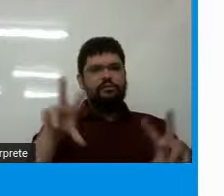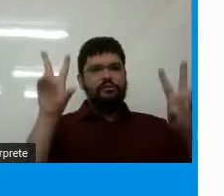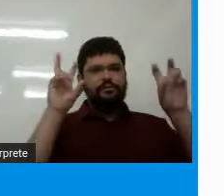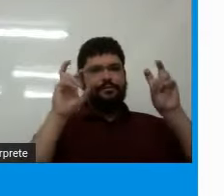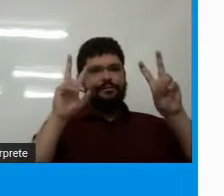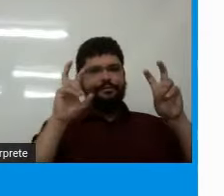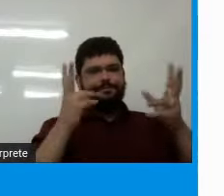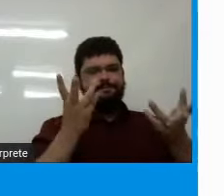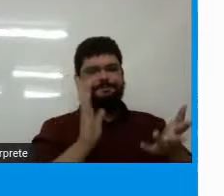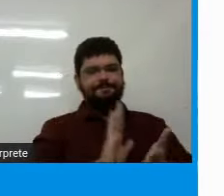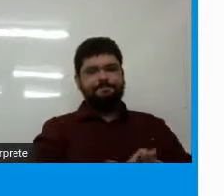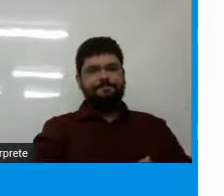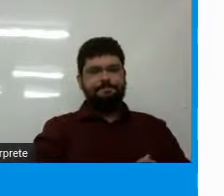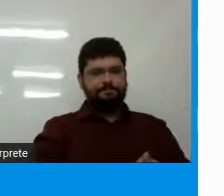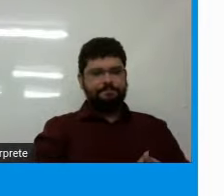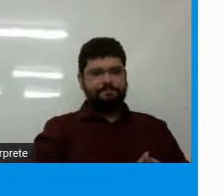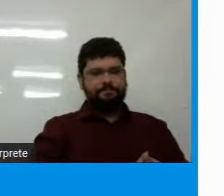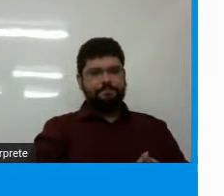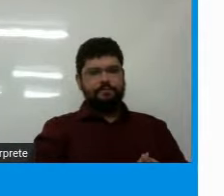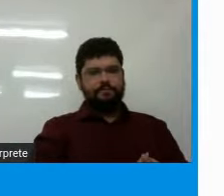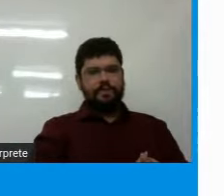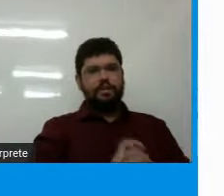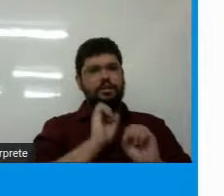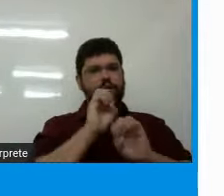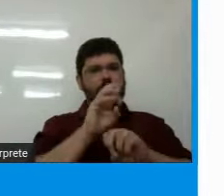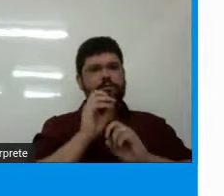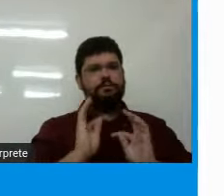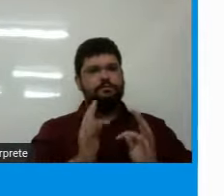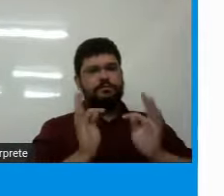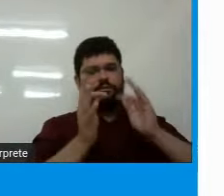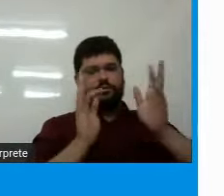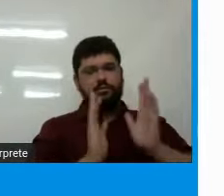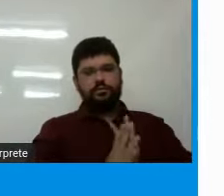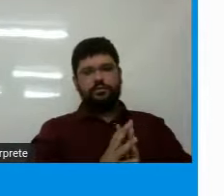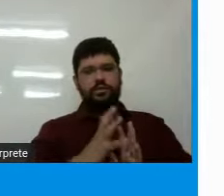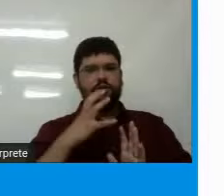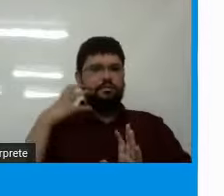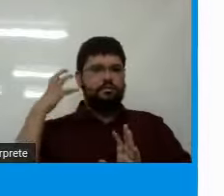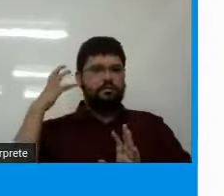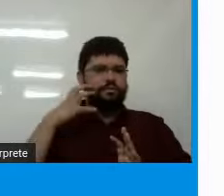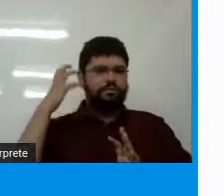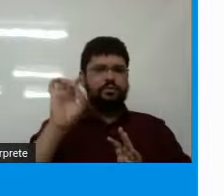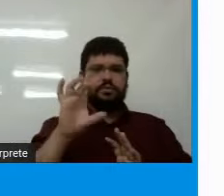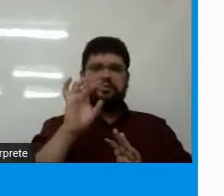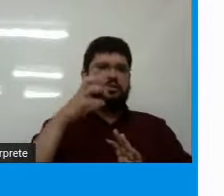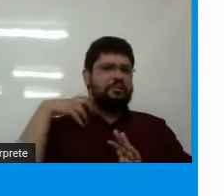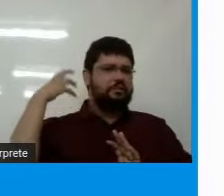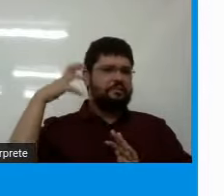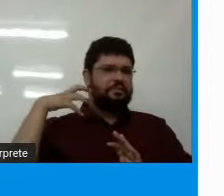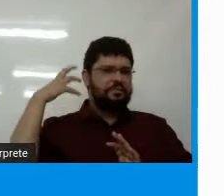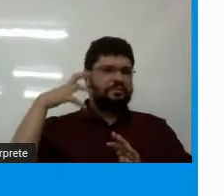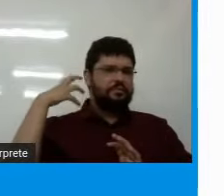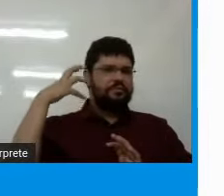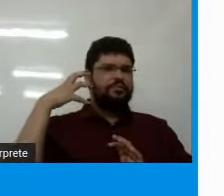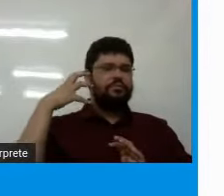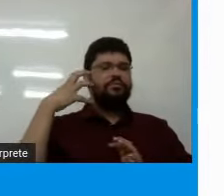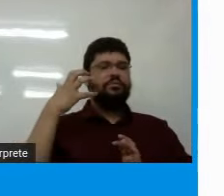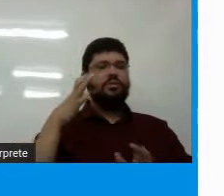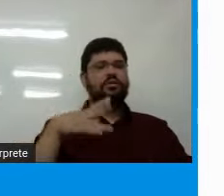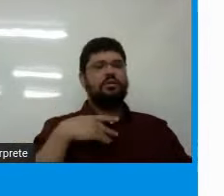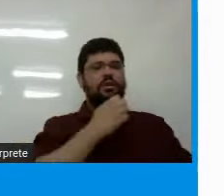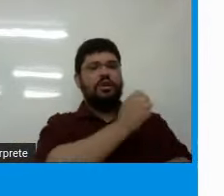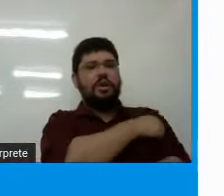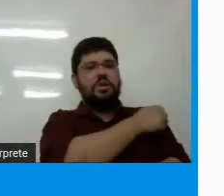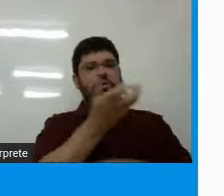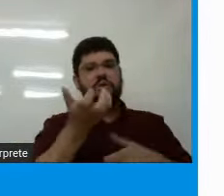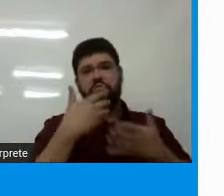podcast sobre, por exemplo, educação e tecnologia, como se fosse um programa, que é um conjunto de áudios, que fica ali disponível para que os alunos, ou quem quer